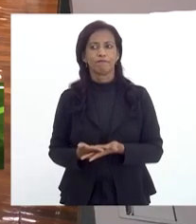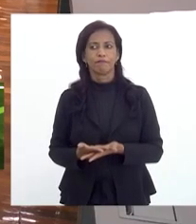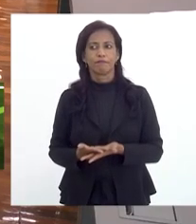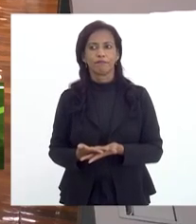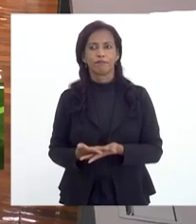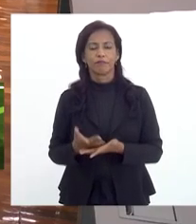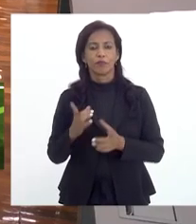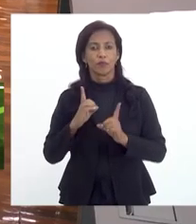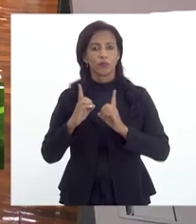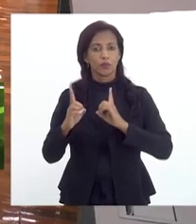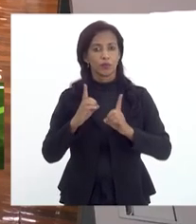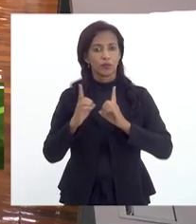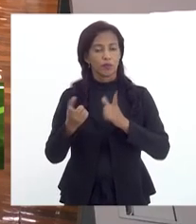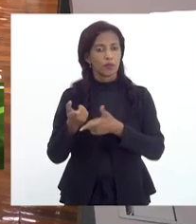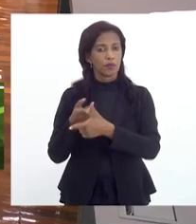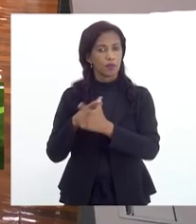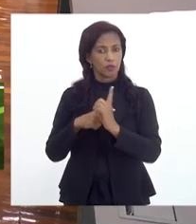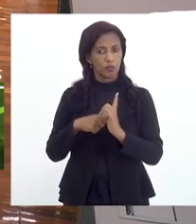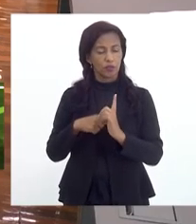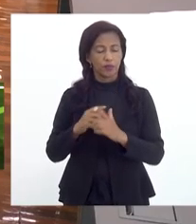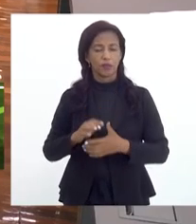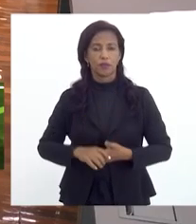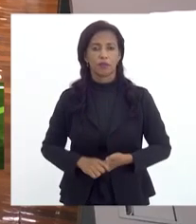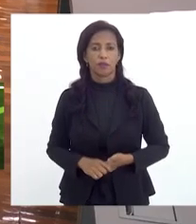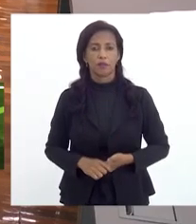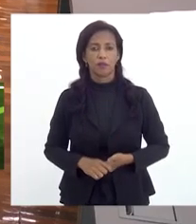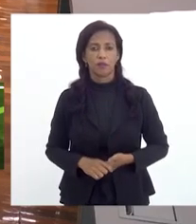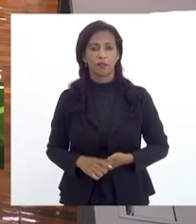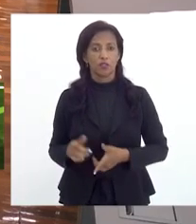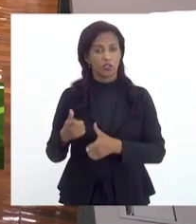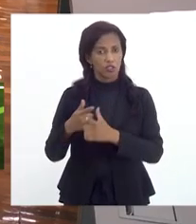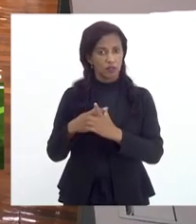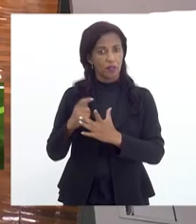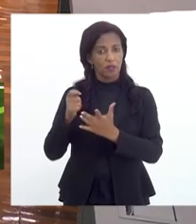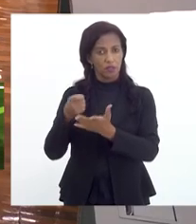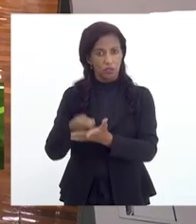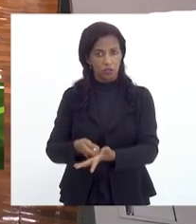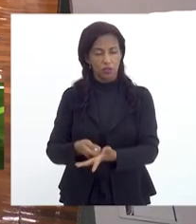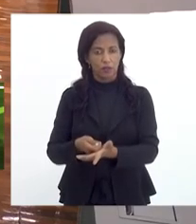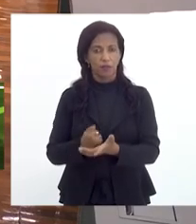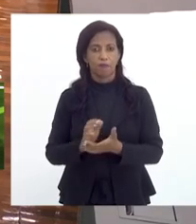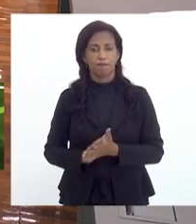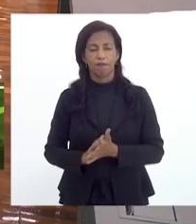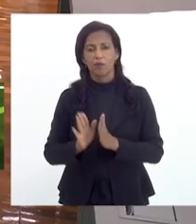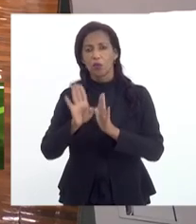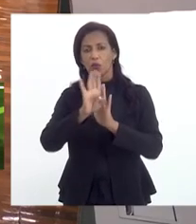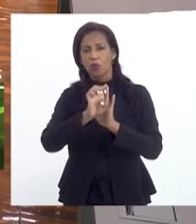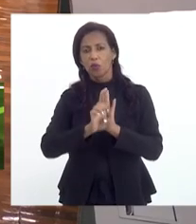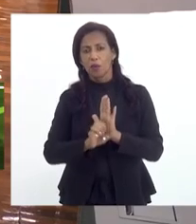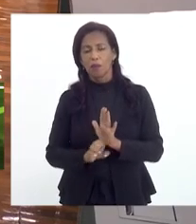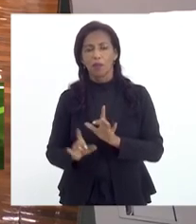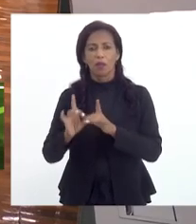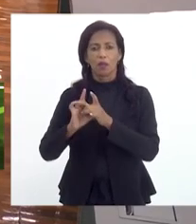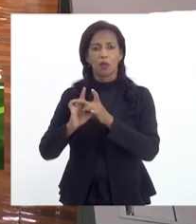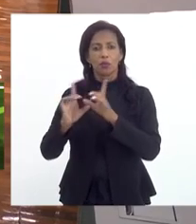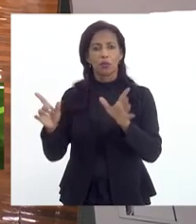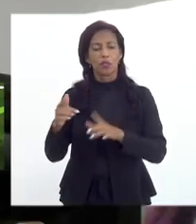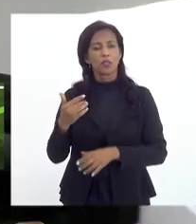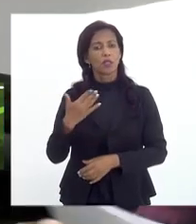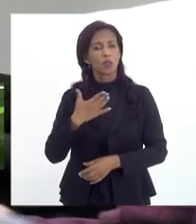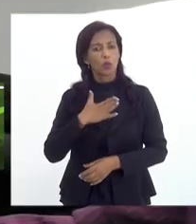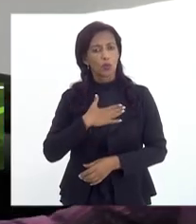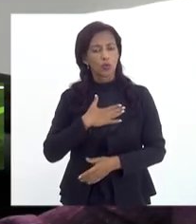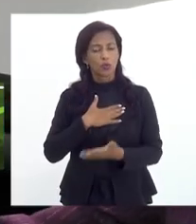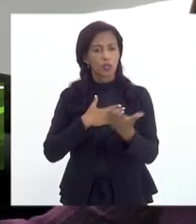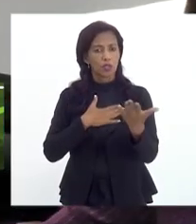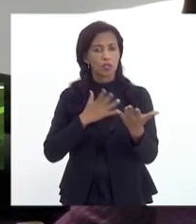Do debate Sobre a dívida E sobre a dívida Ativa E numa emenda Que é autorizativa Que eu gostaria Que